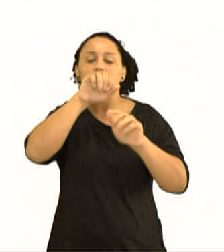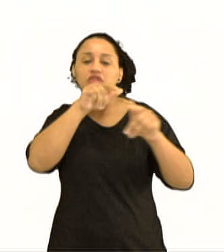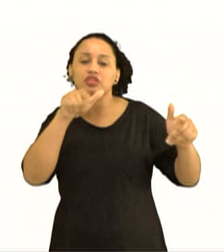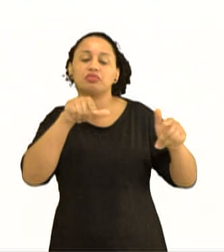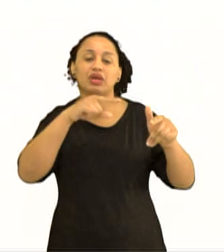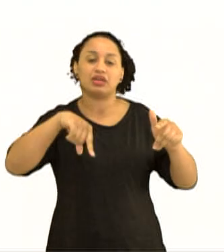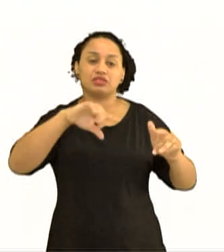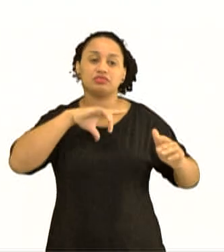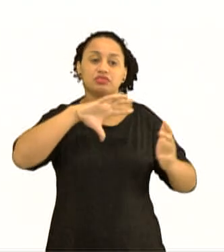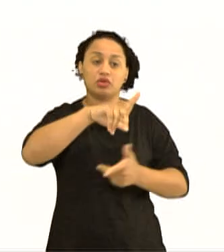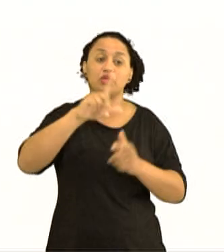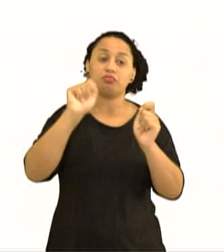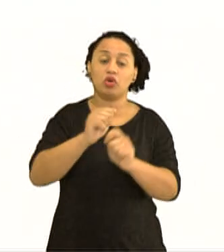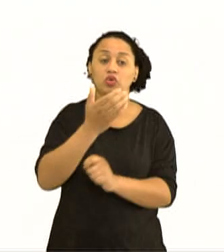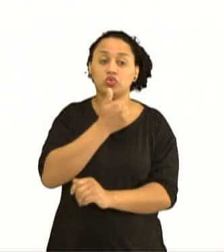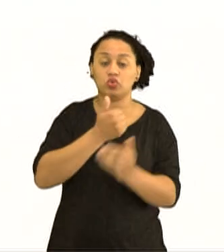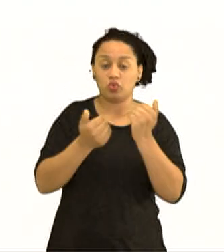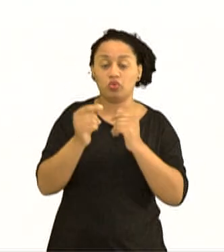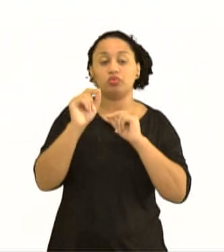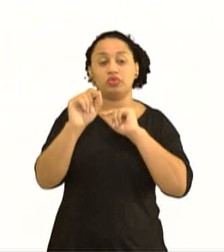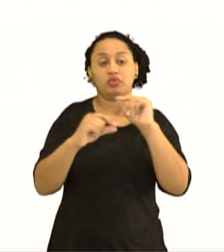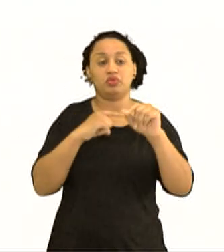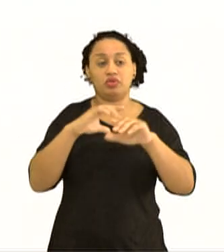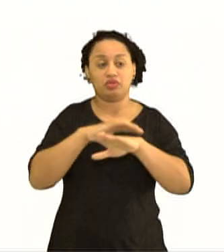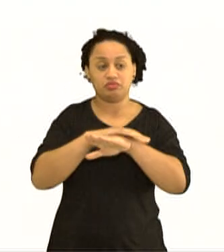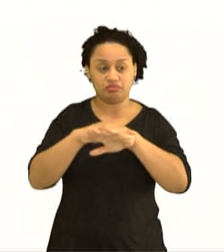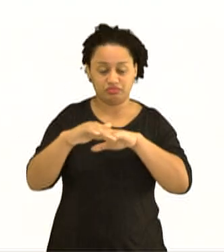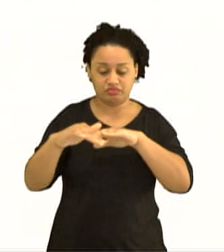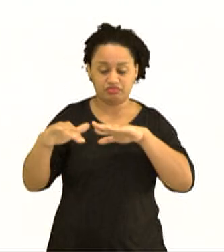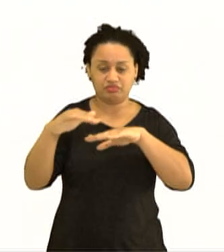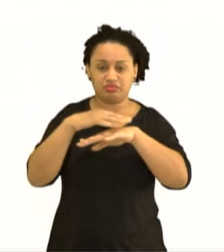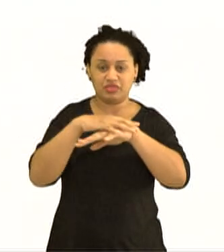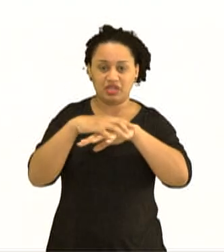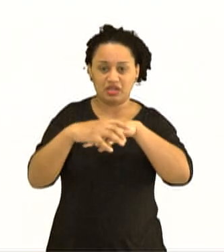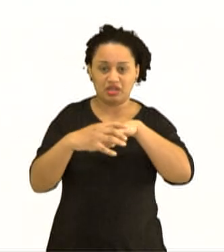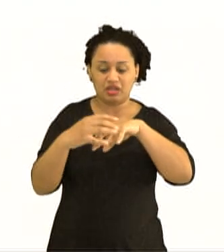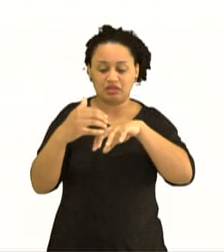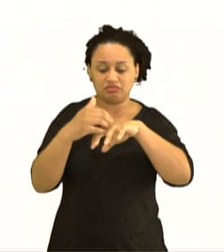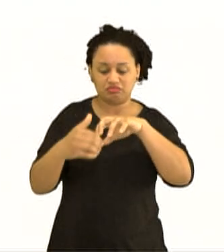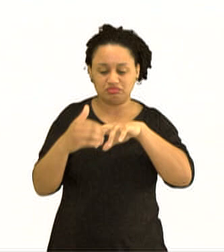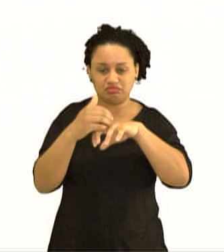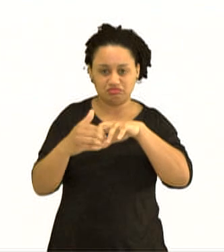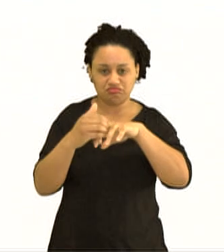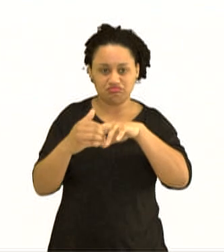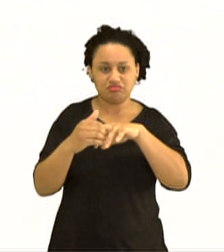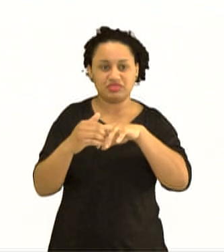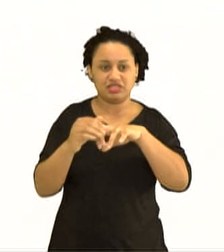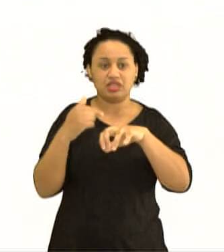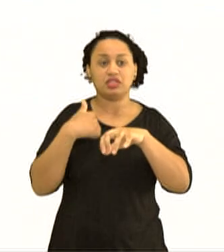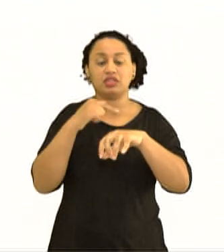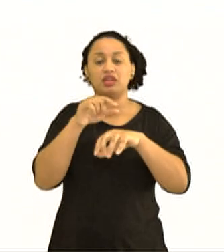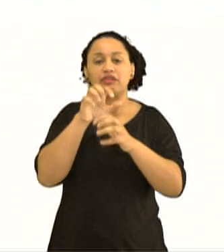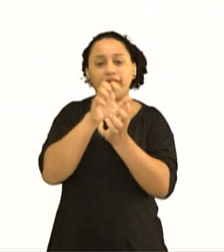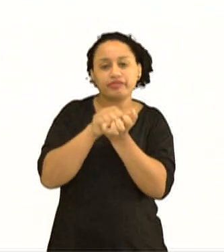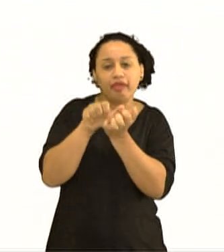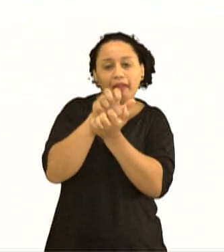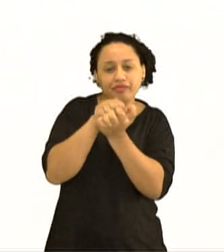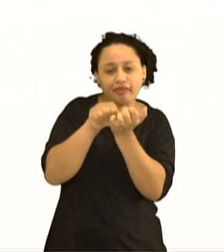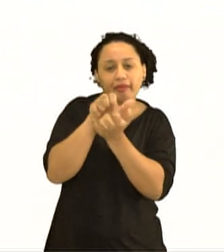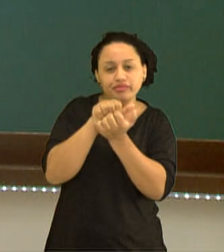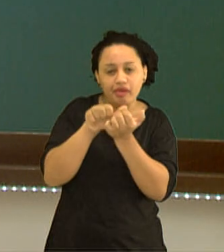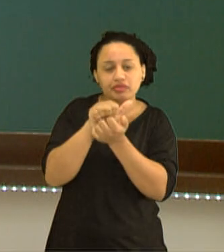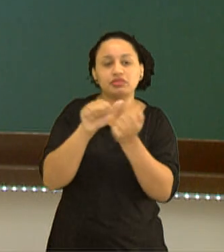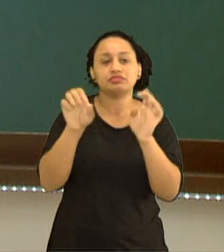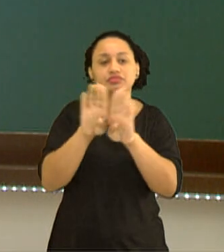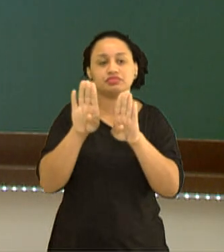podereis comer, aqueles que têm casco fendido, rachado no meio, e que ruminam, cabra, carneiro e vaca. Quando ele